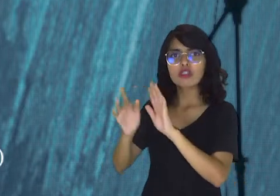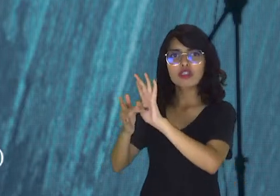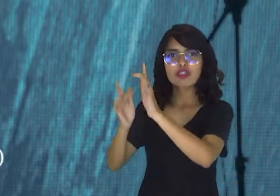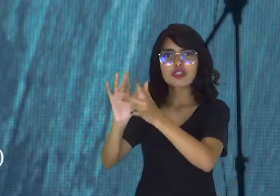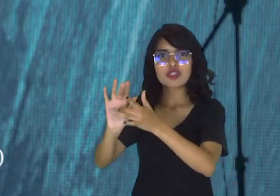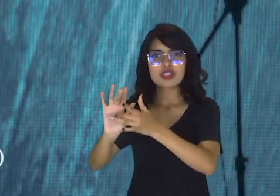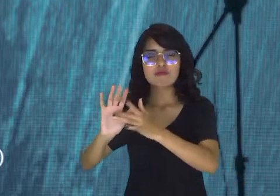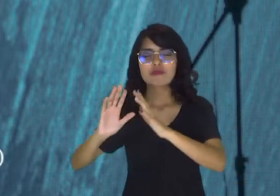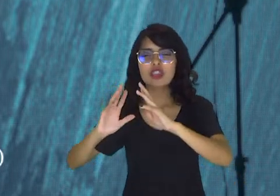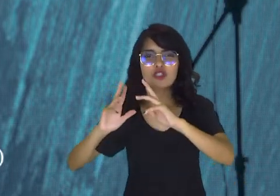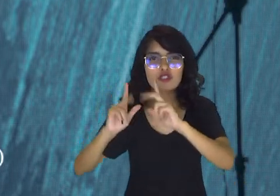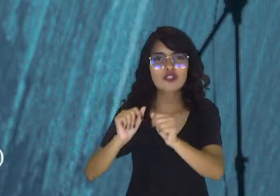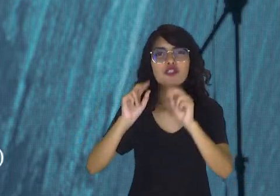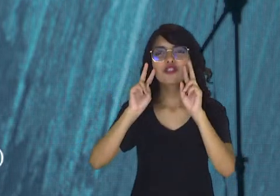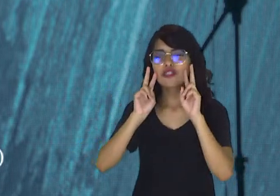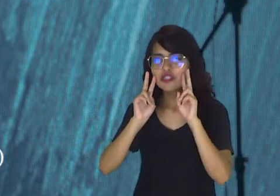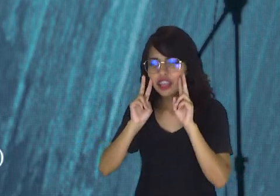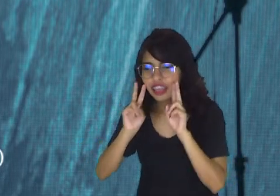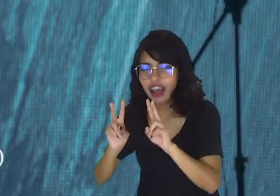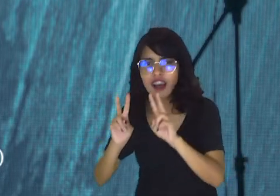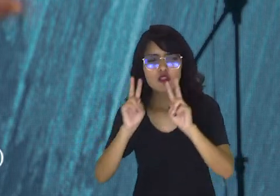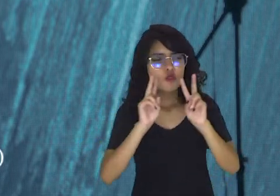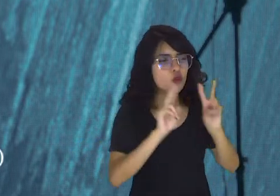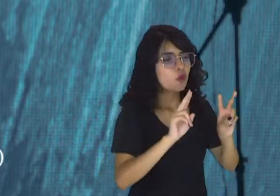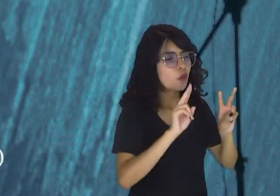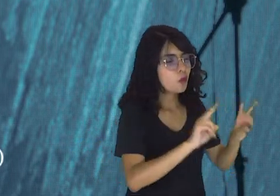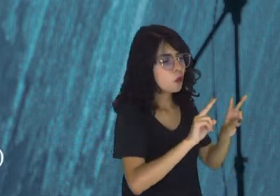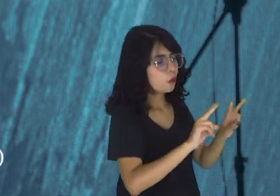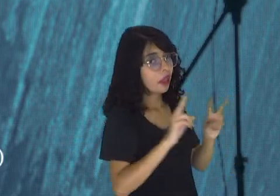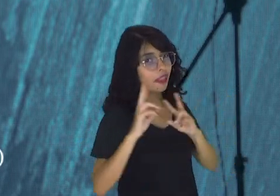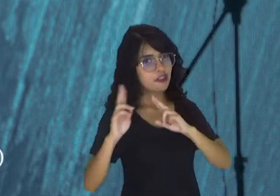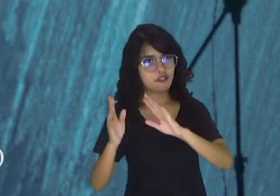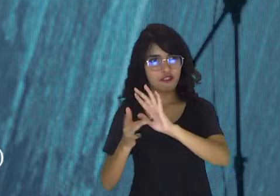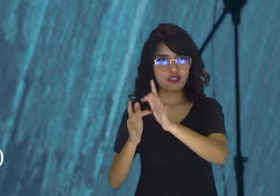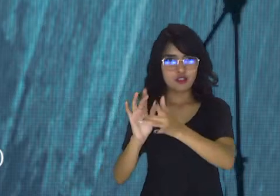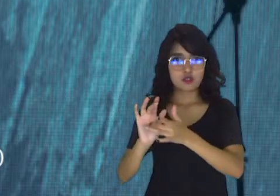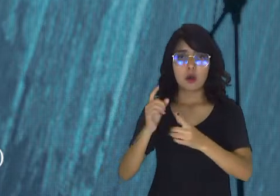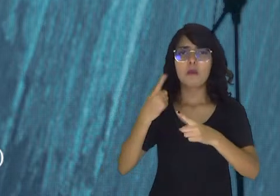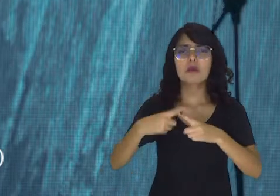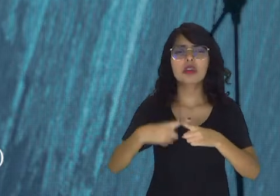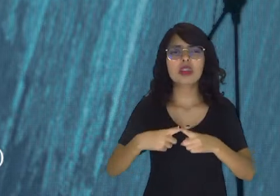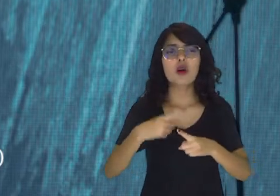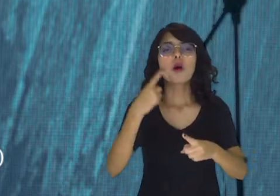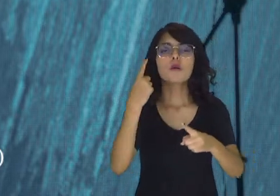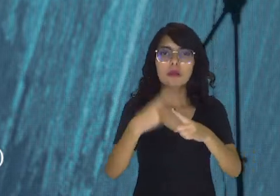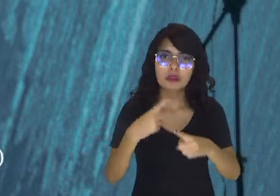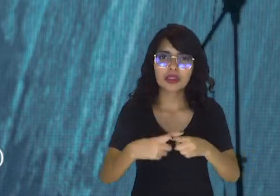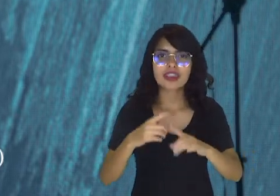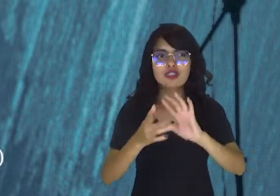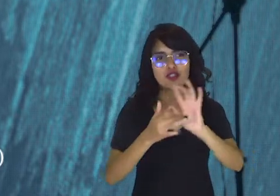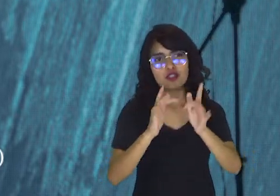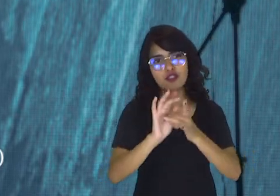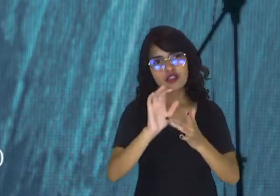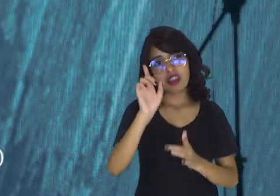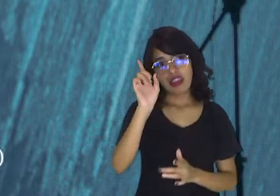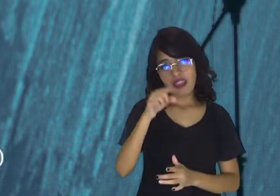Olhando para Jesus. Por quê? Porque Jesus é o... O que é um autor?